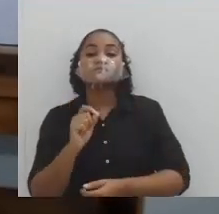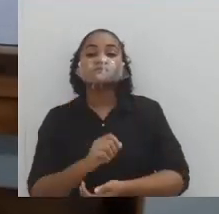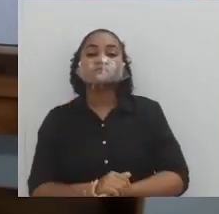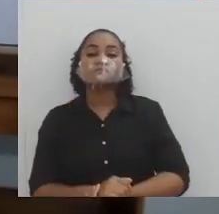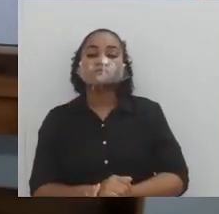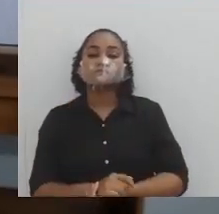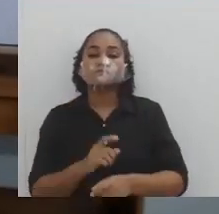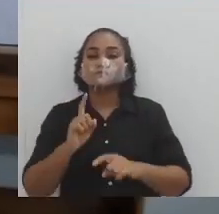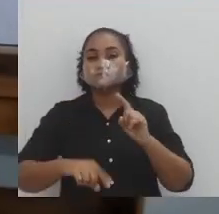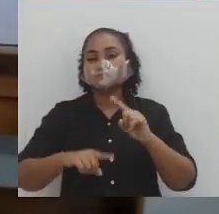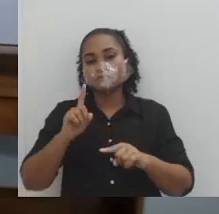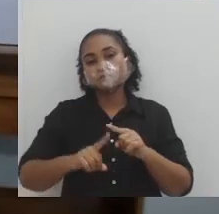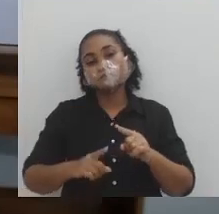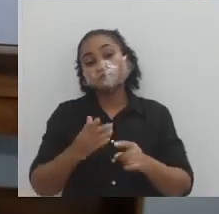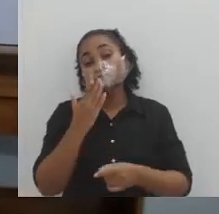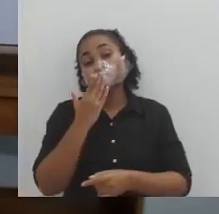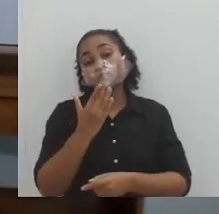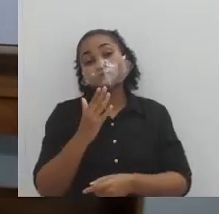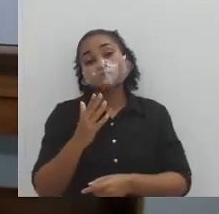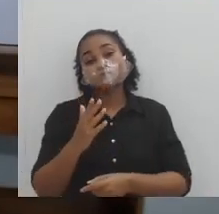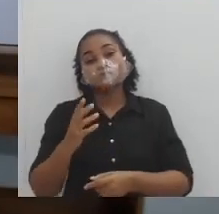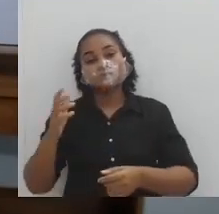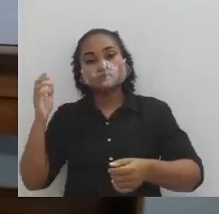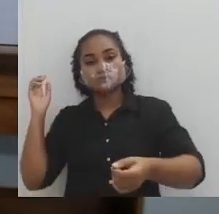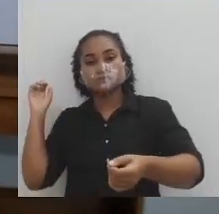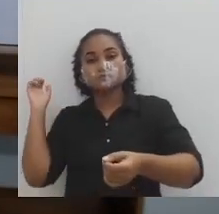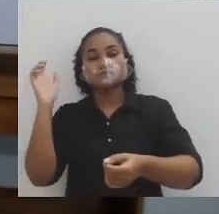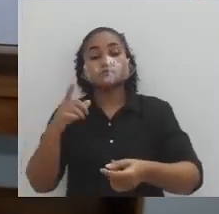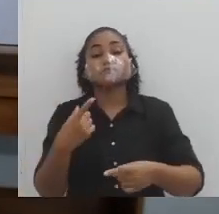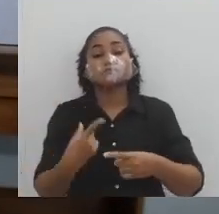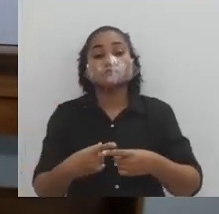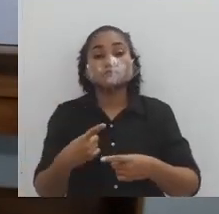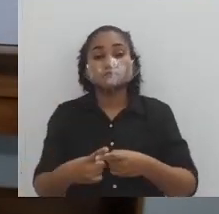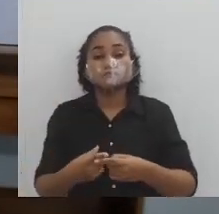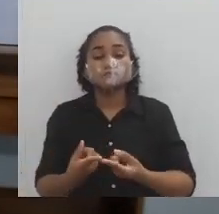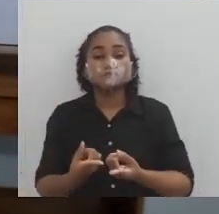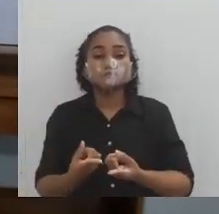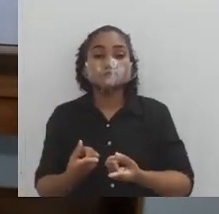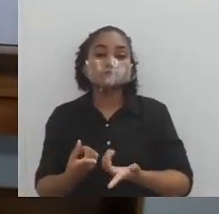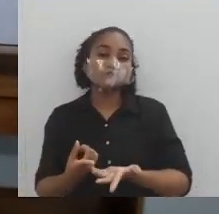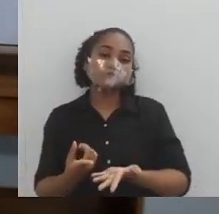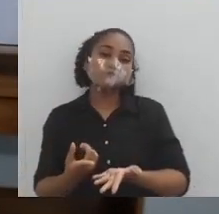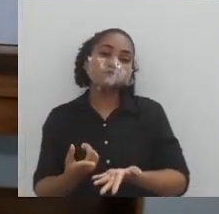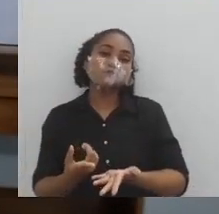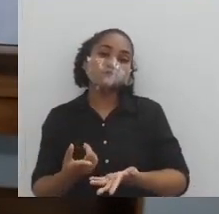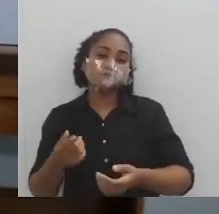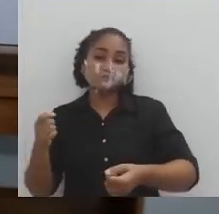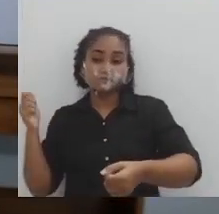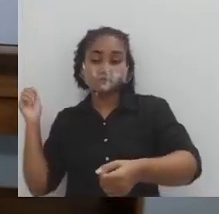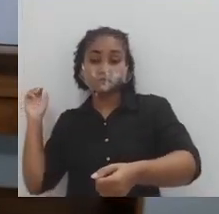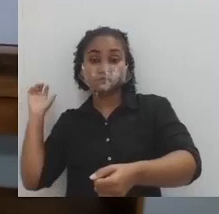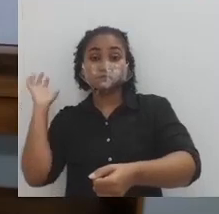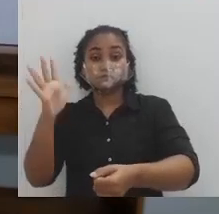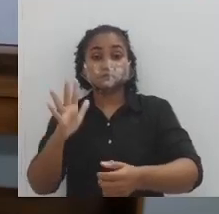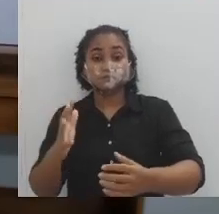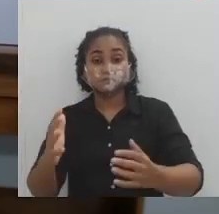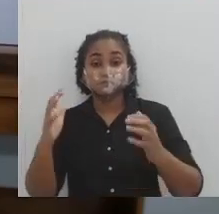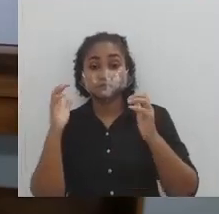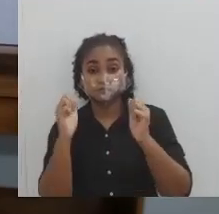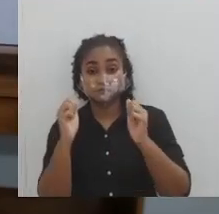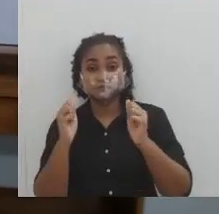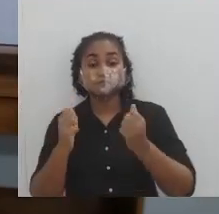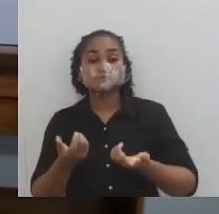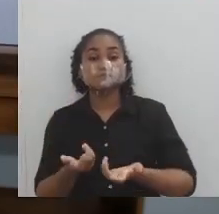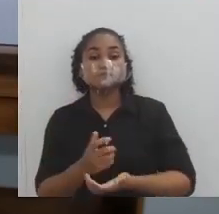o material que eu uso, que eu prefiro usar no queimado. Ou, como você lança e o objetivo